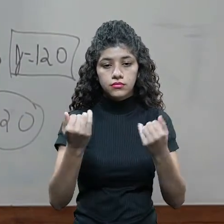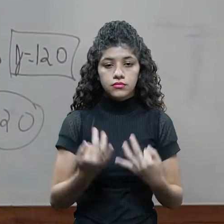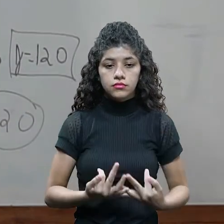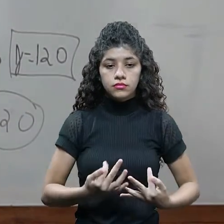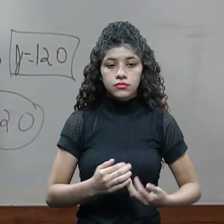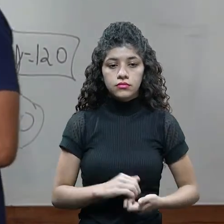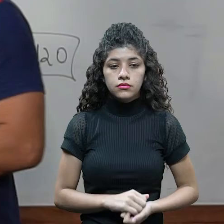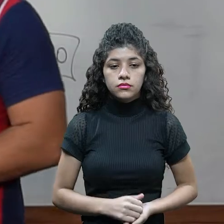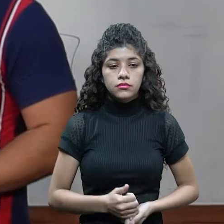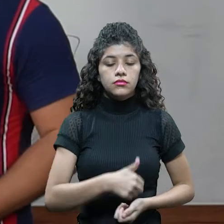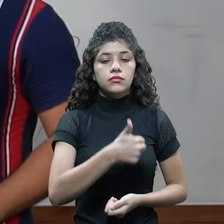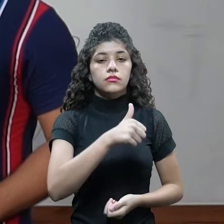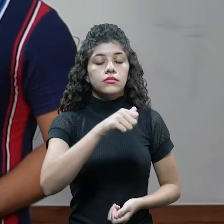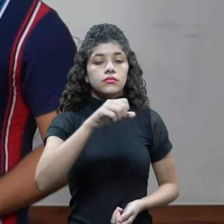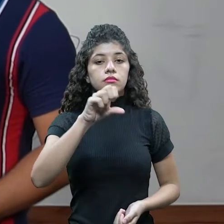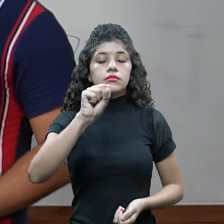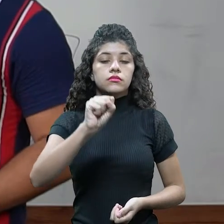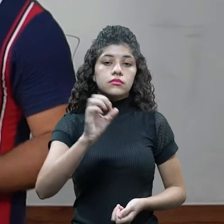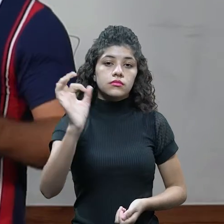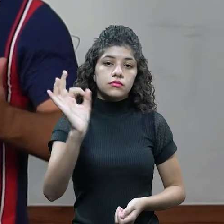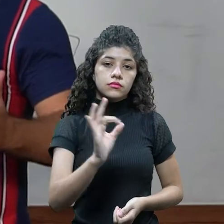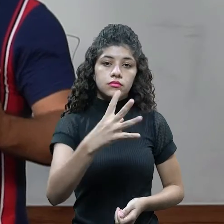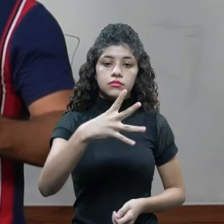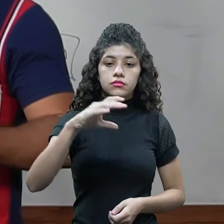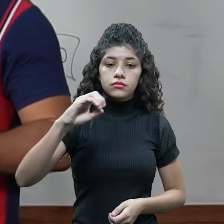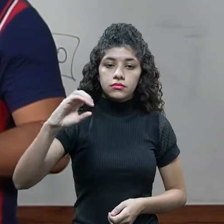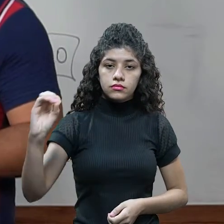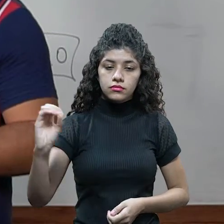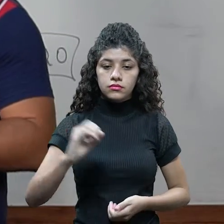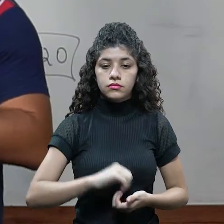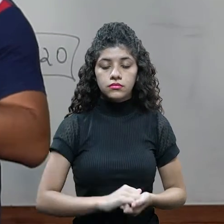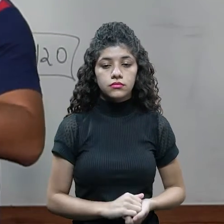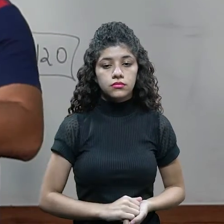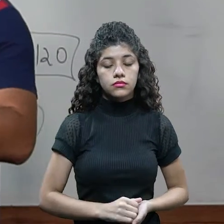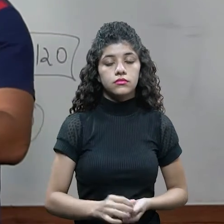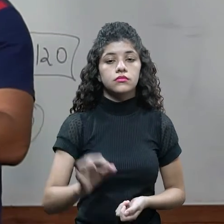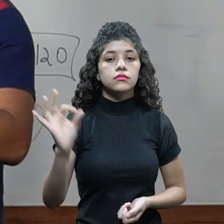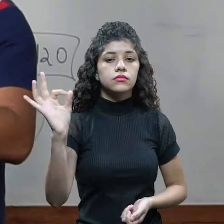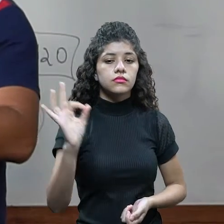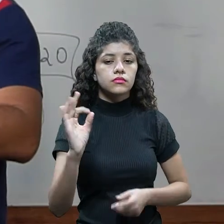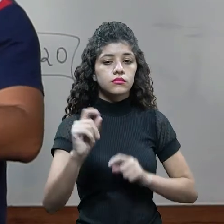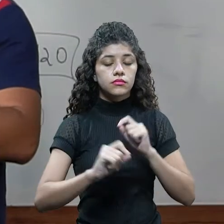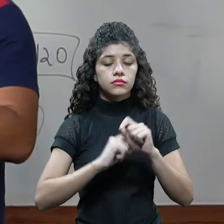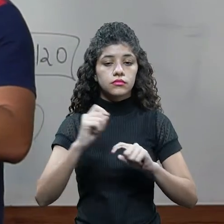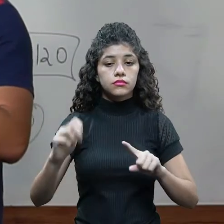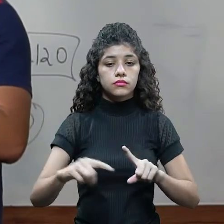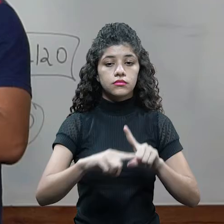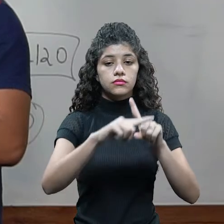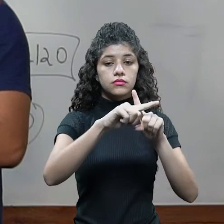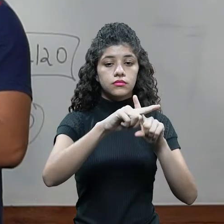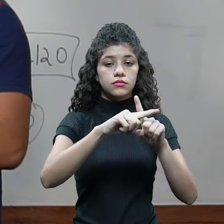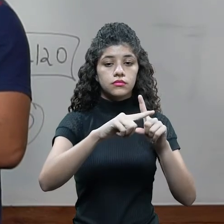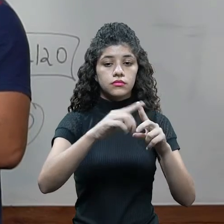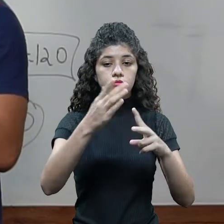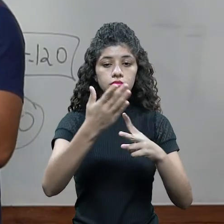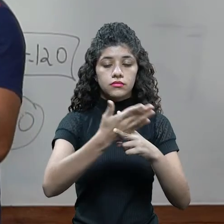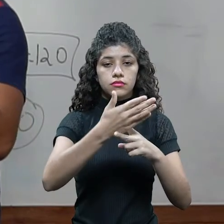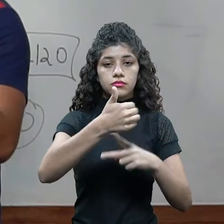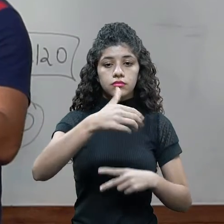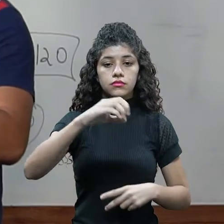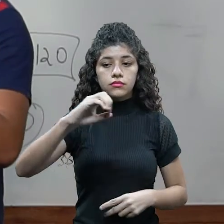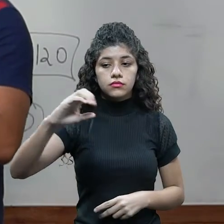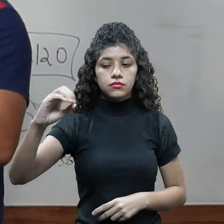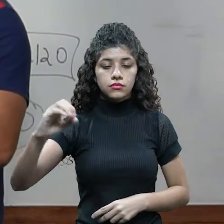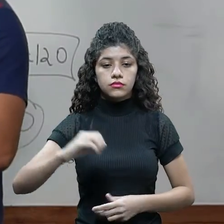quero calcular 18% de 400, como eu falei agora na aula teórica. Porcentagem, dividido por 100.